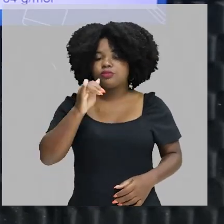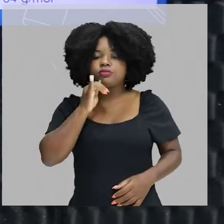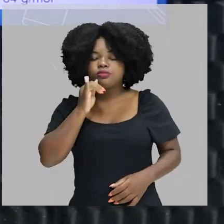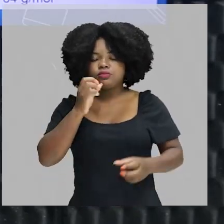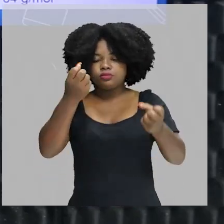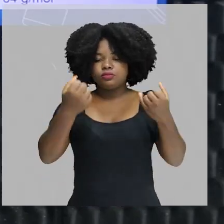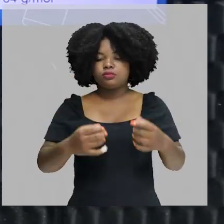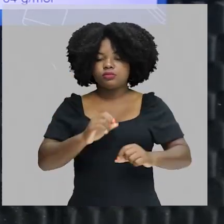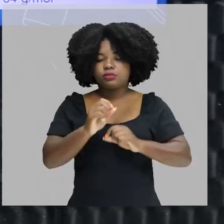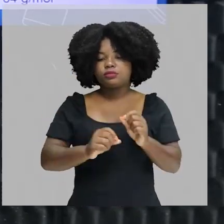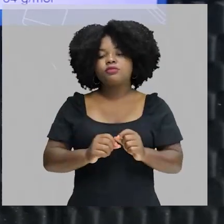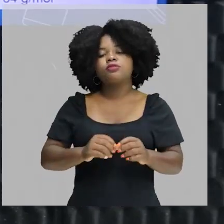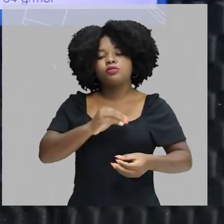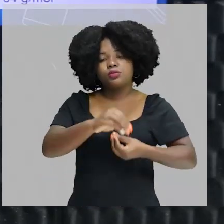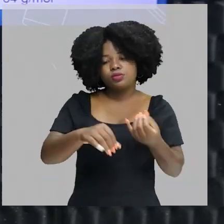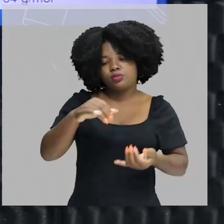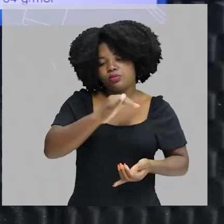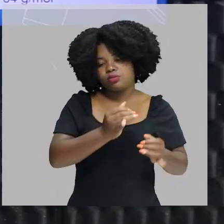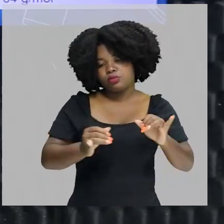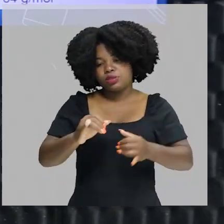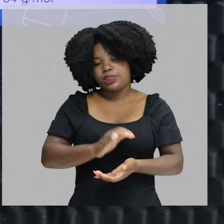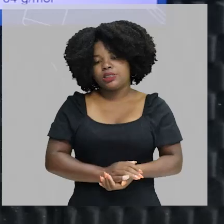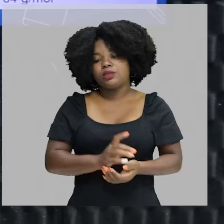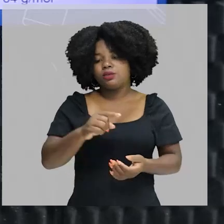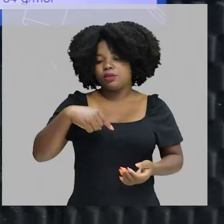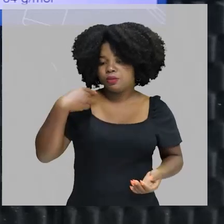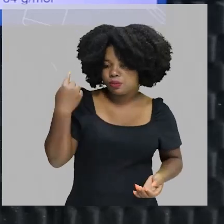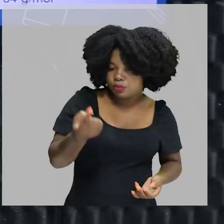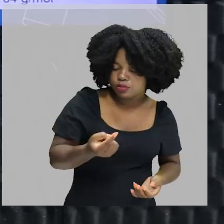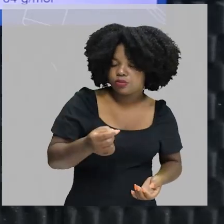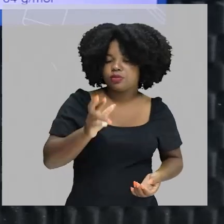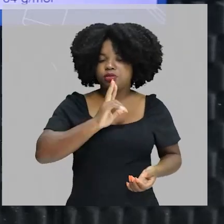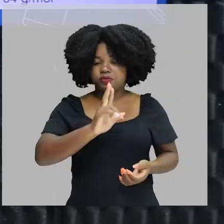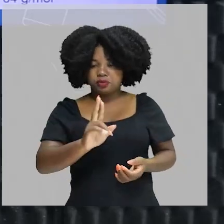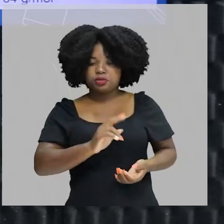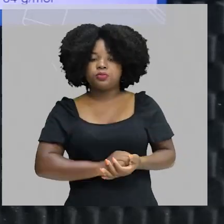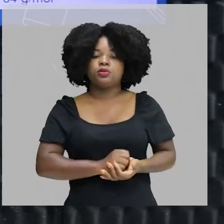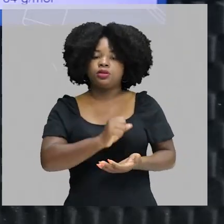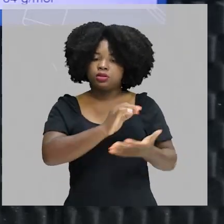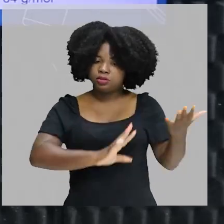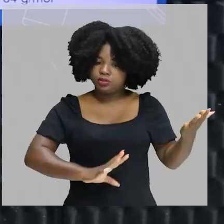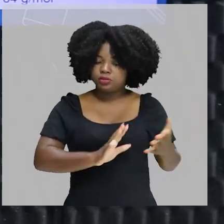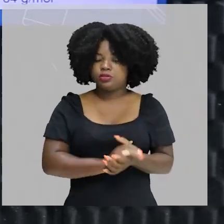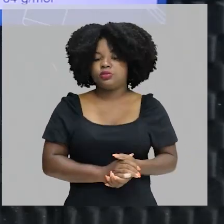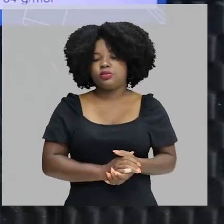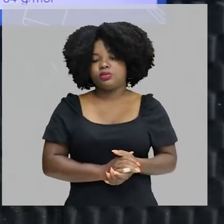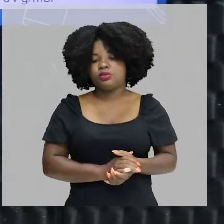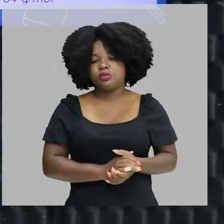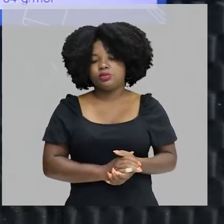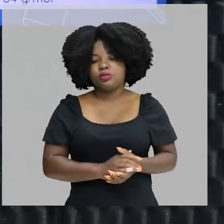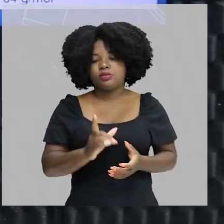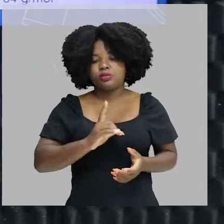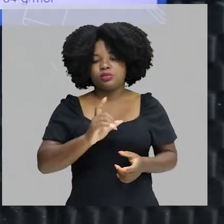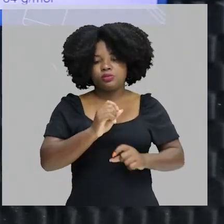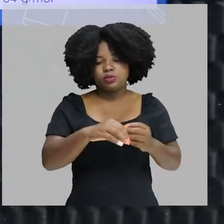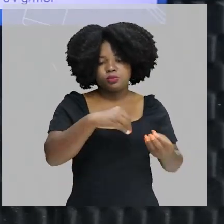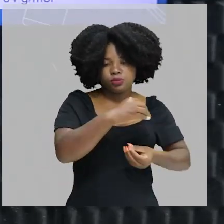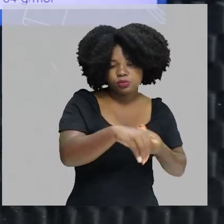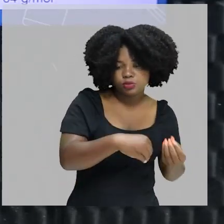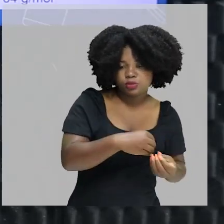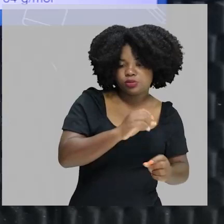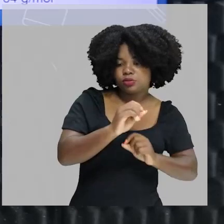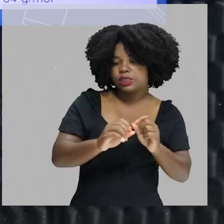falando de uma reação química. Então, mais na frente, quando a gente for resolver, vamos ter que transformar essa reação em